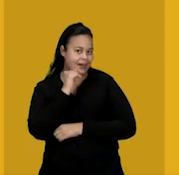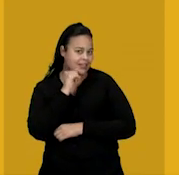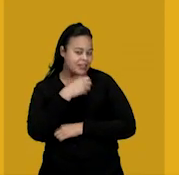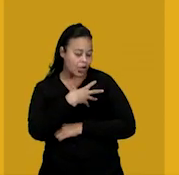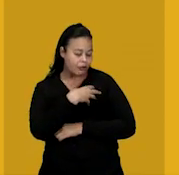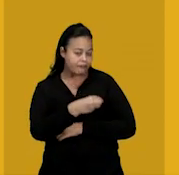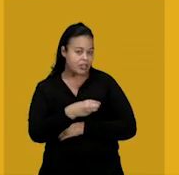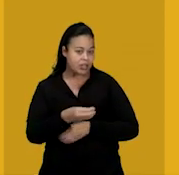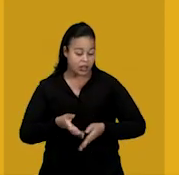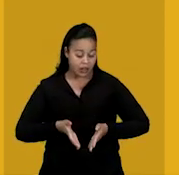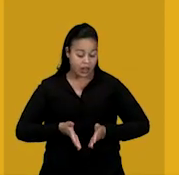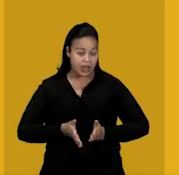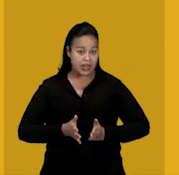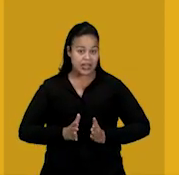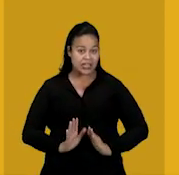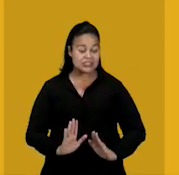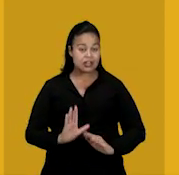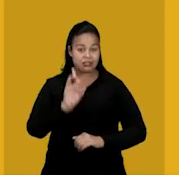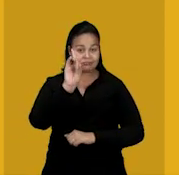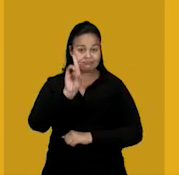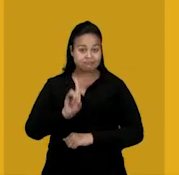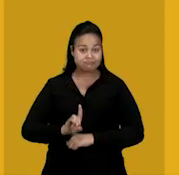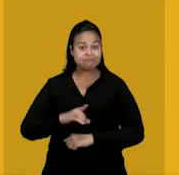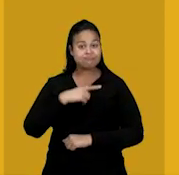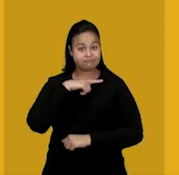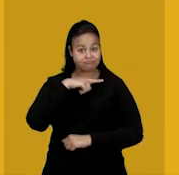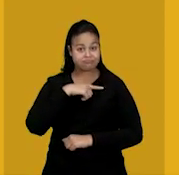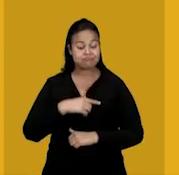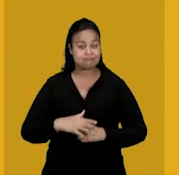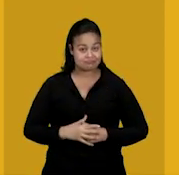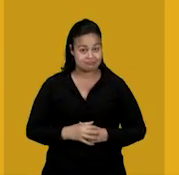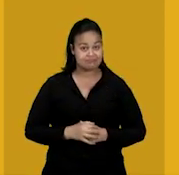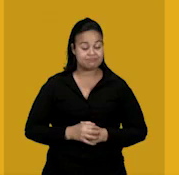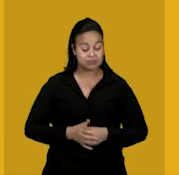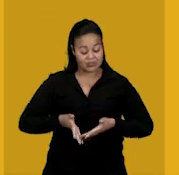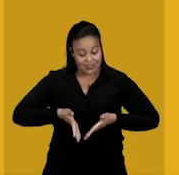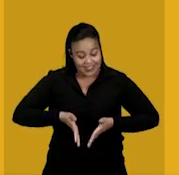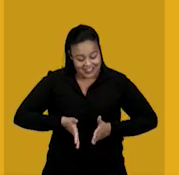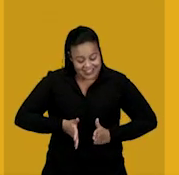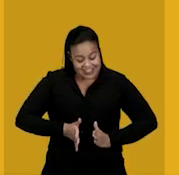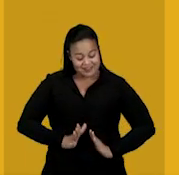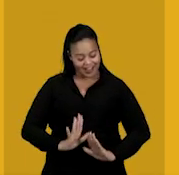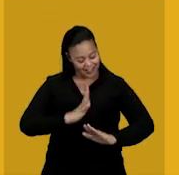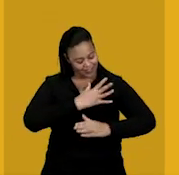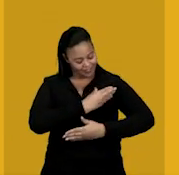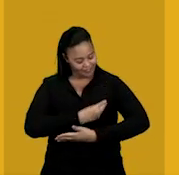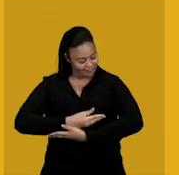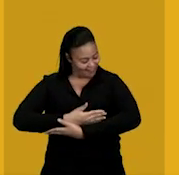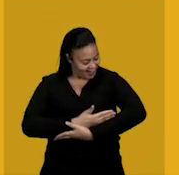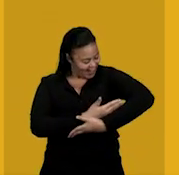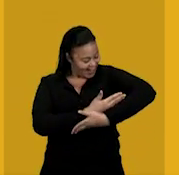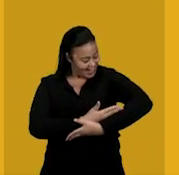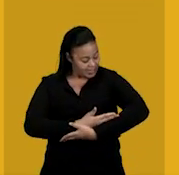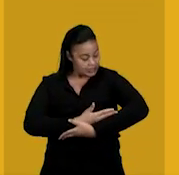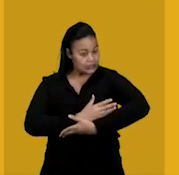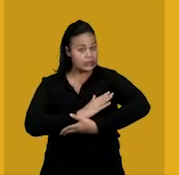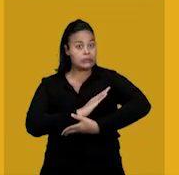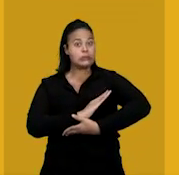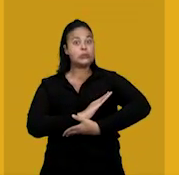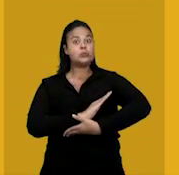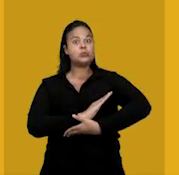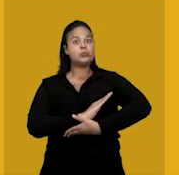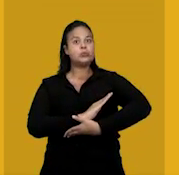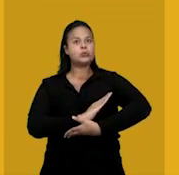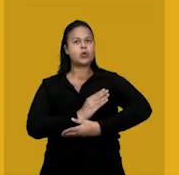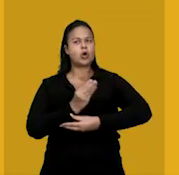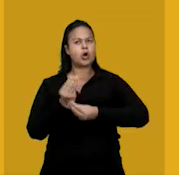escritor. Então veja bem que é interessante porque ele faz um pequeno relato da sua